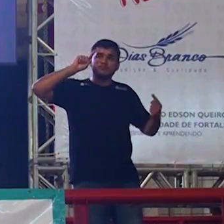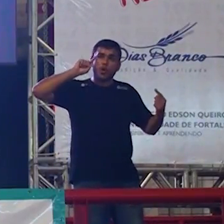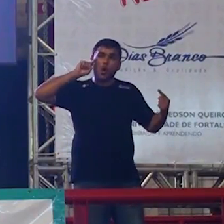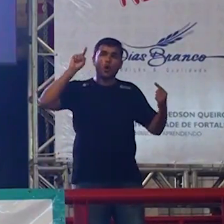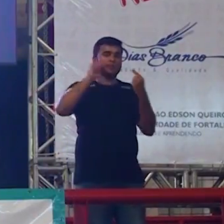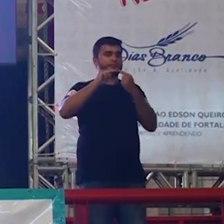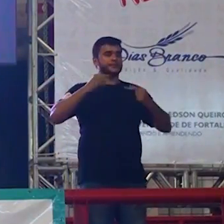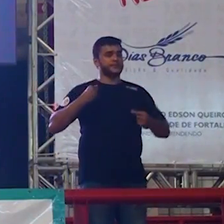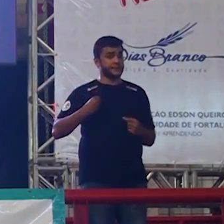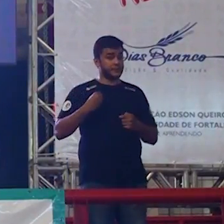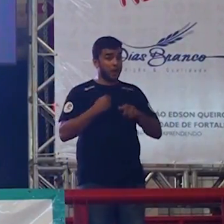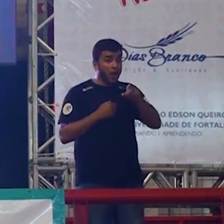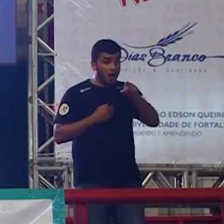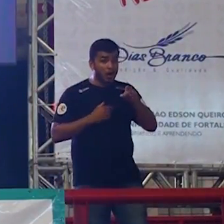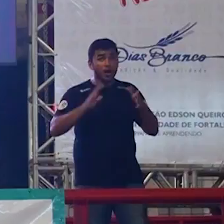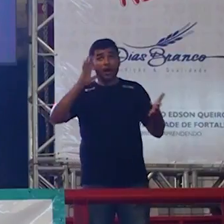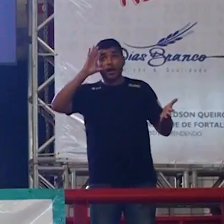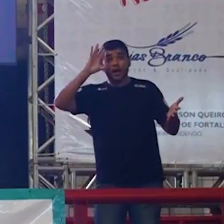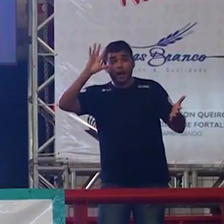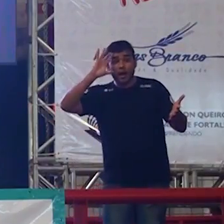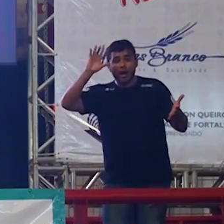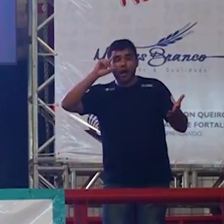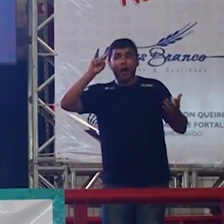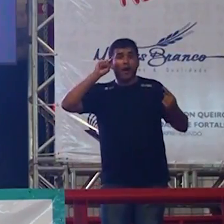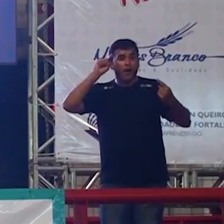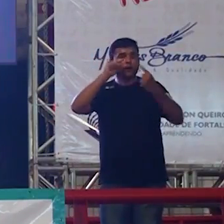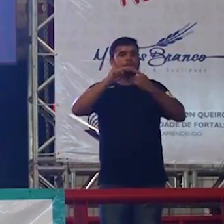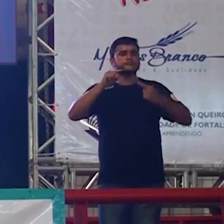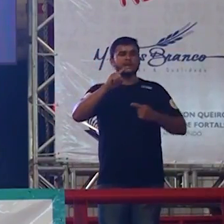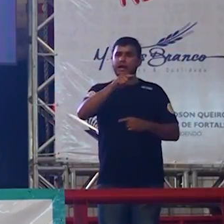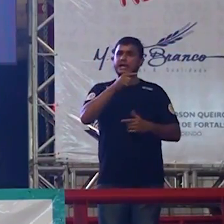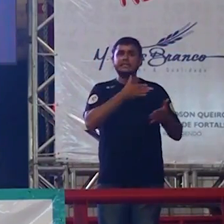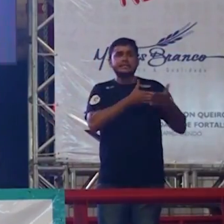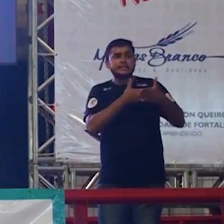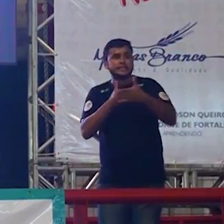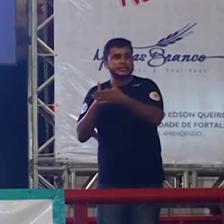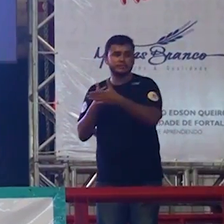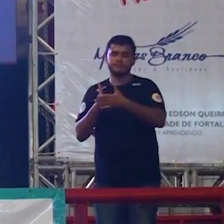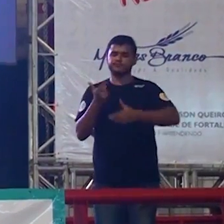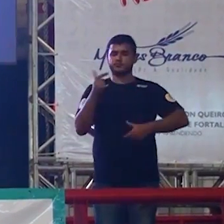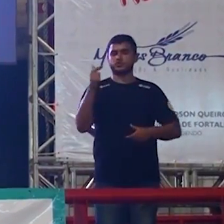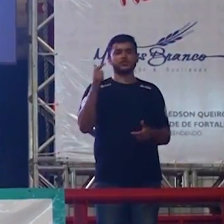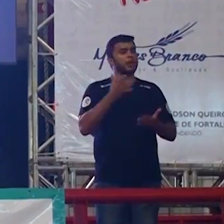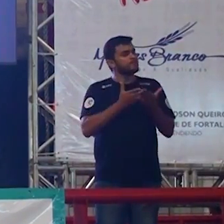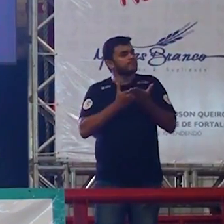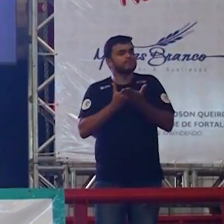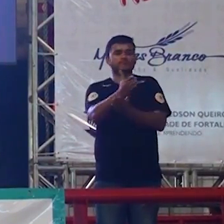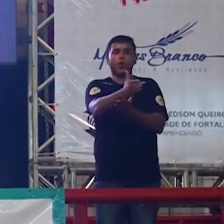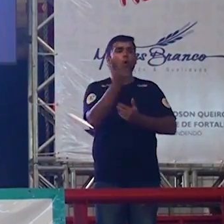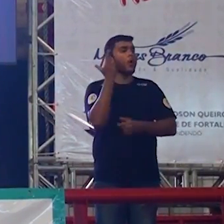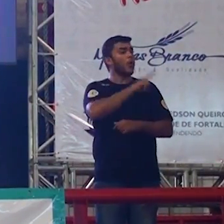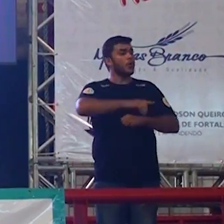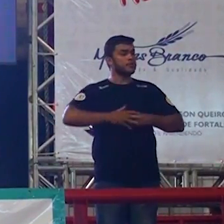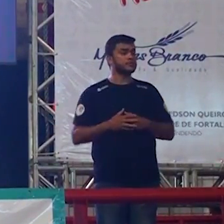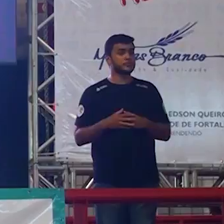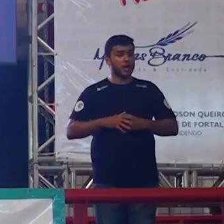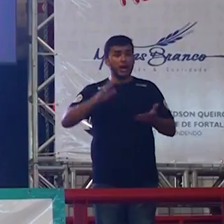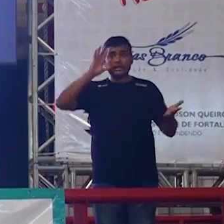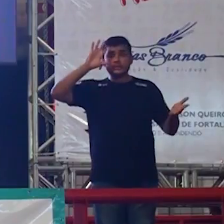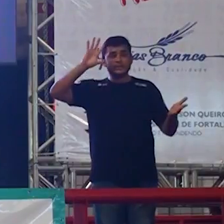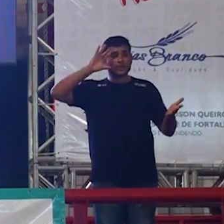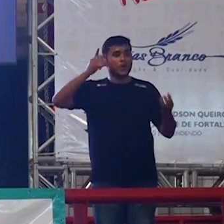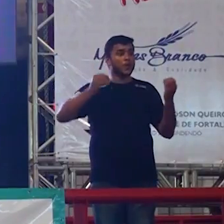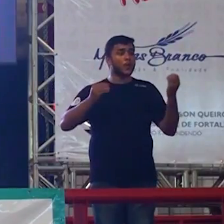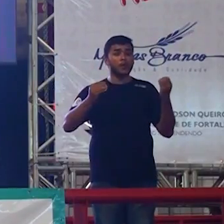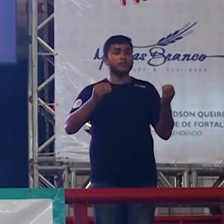Lembra? Quem tem um sonho, não existem obstáculos. Quem tem um sonho, não